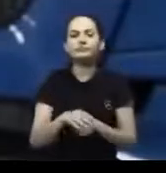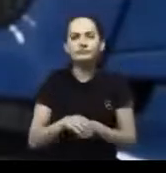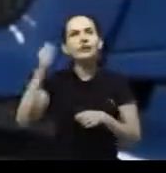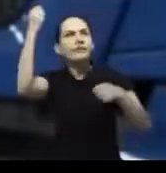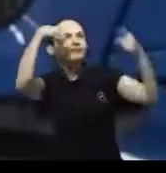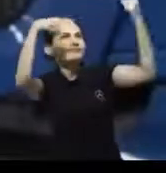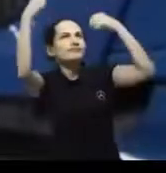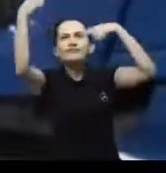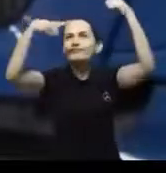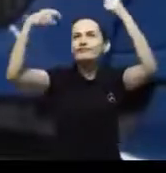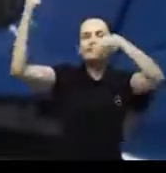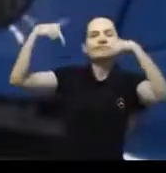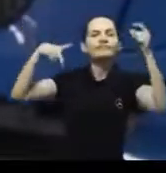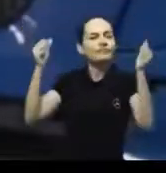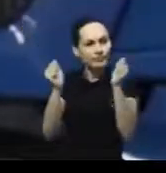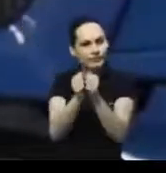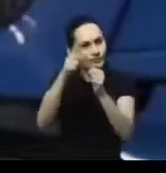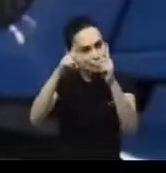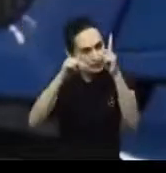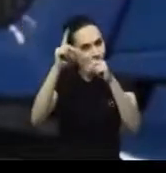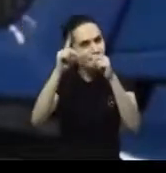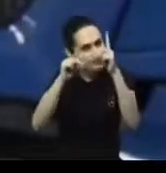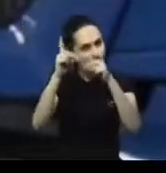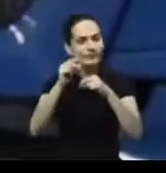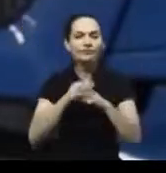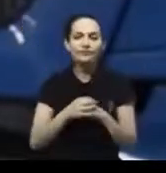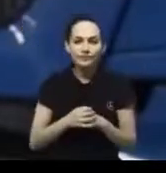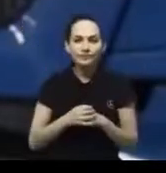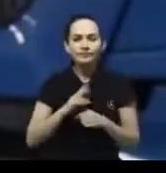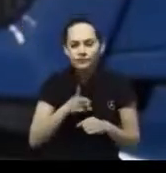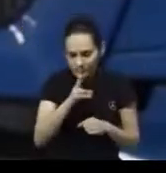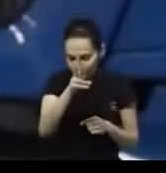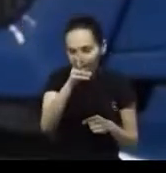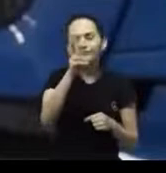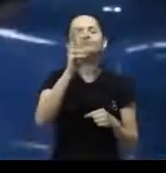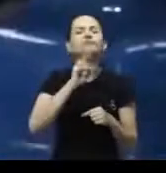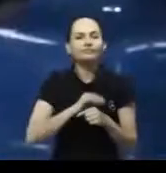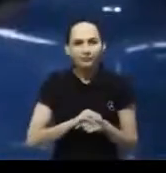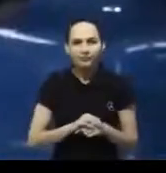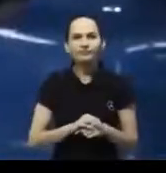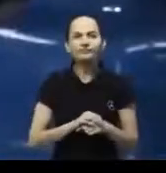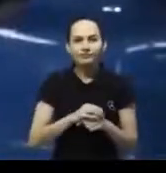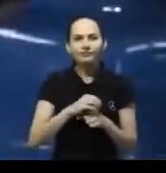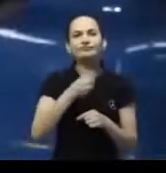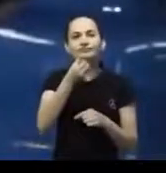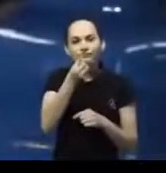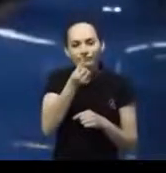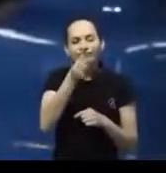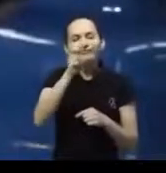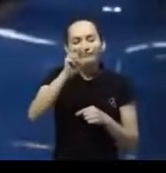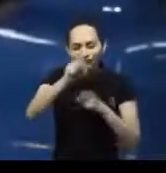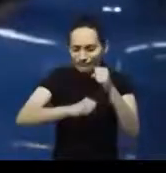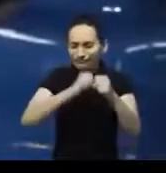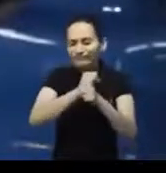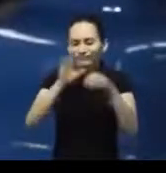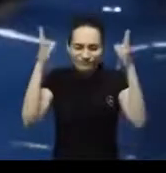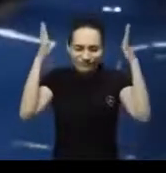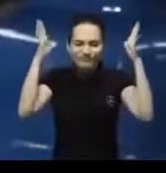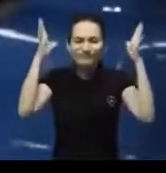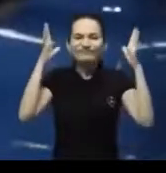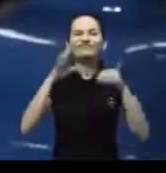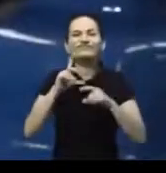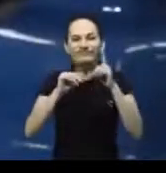brilhando a estrela junto com a mercedes-benz por mais 65 anos parabéns mercedes-benz